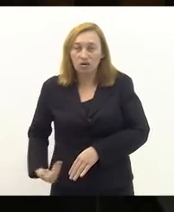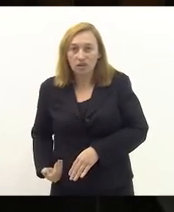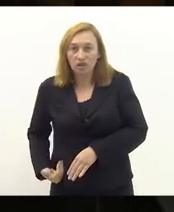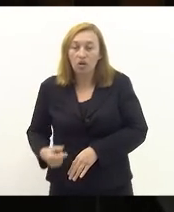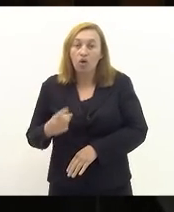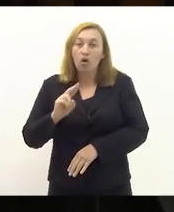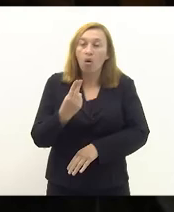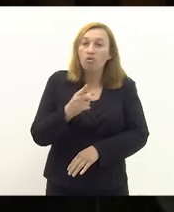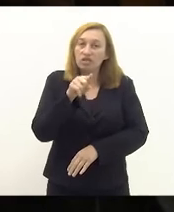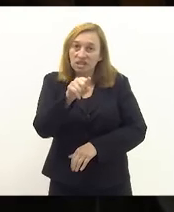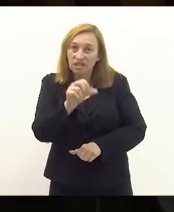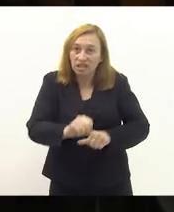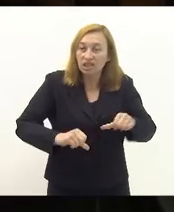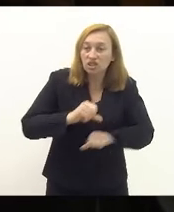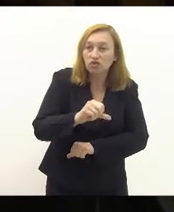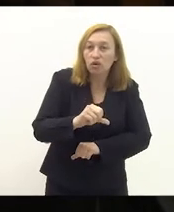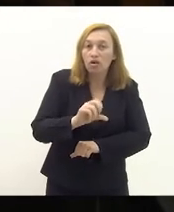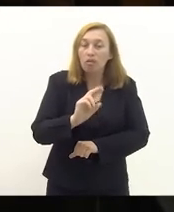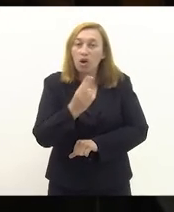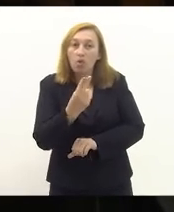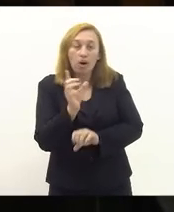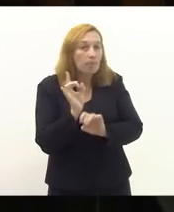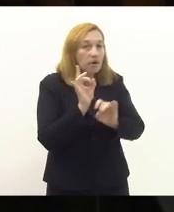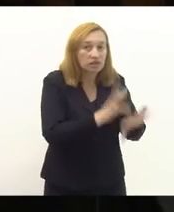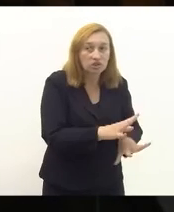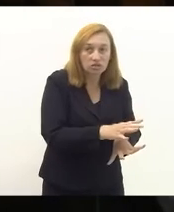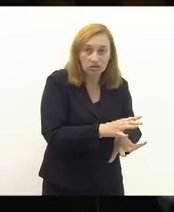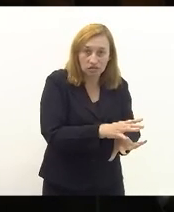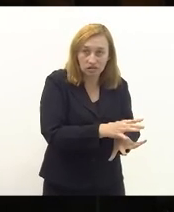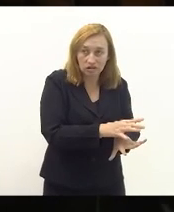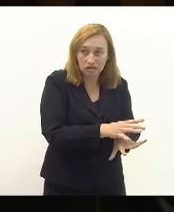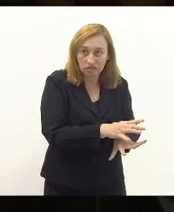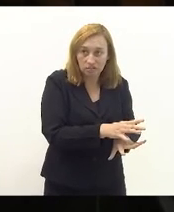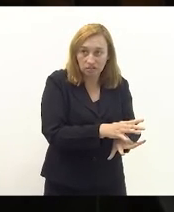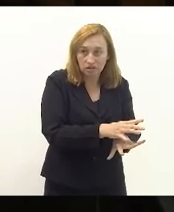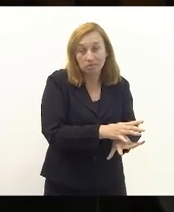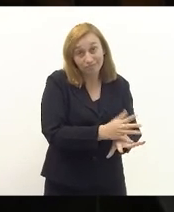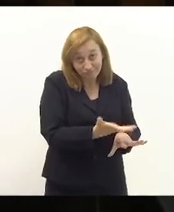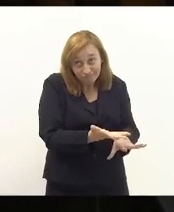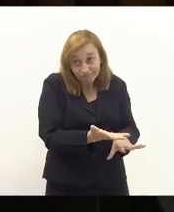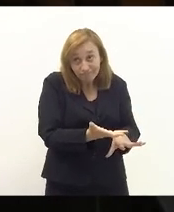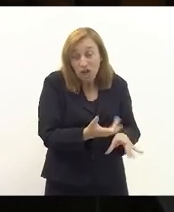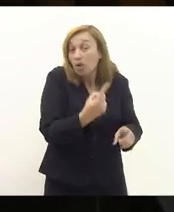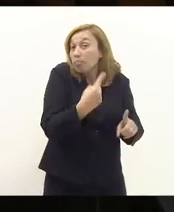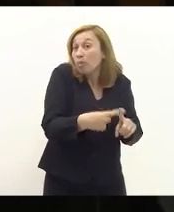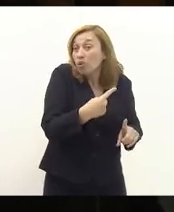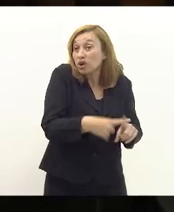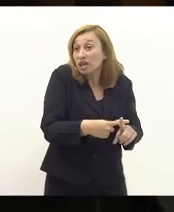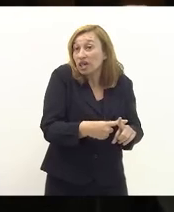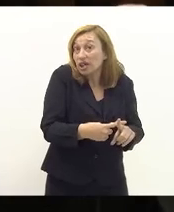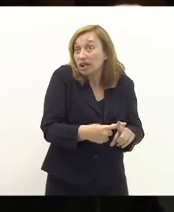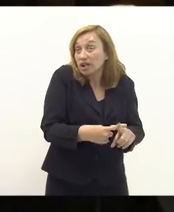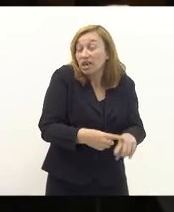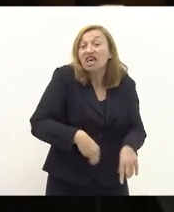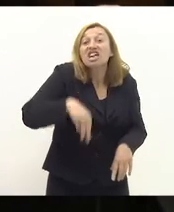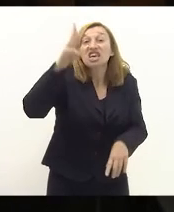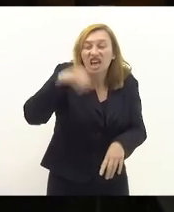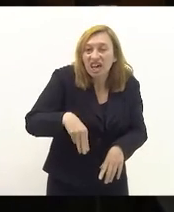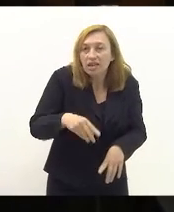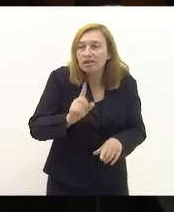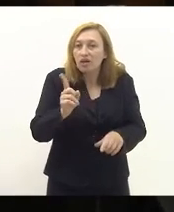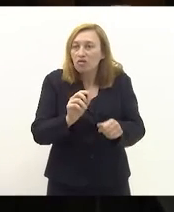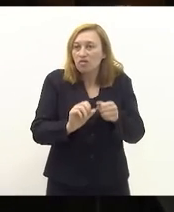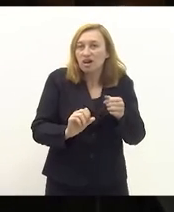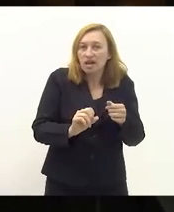transforma ou você larga você vai para ostracismo daquelas políticas porque quem não faz